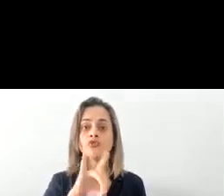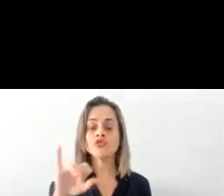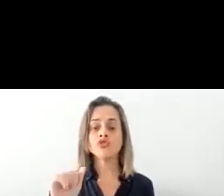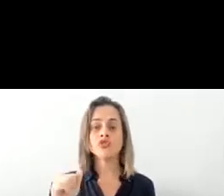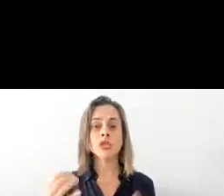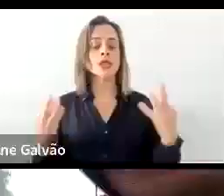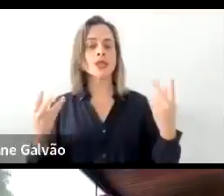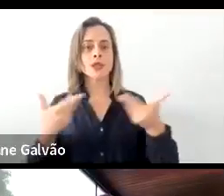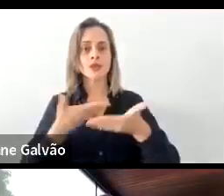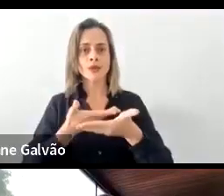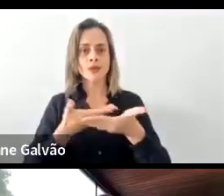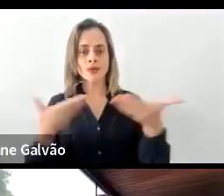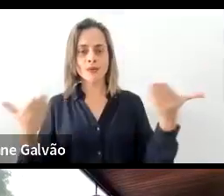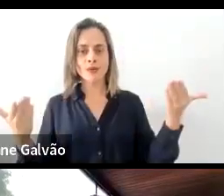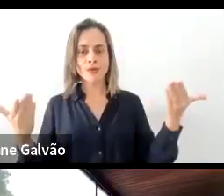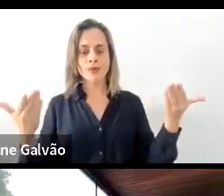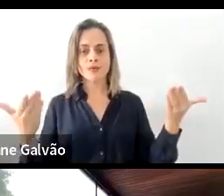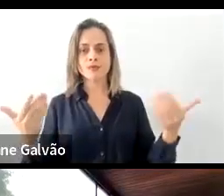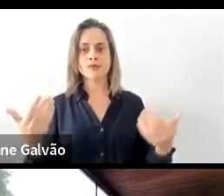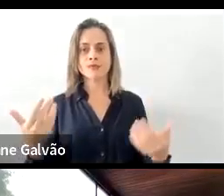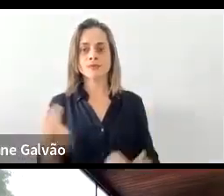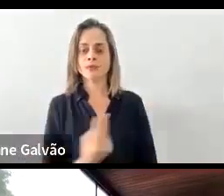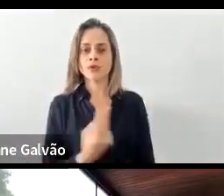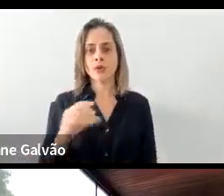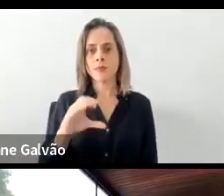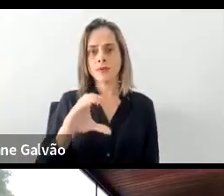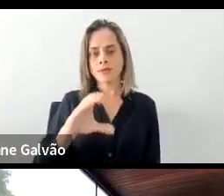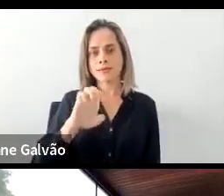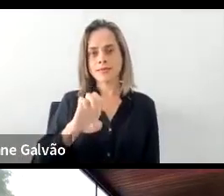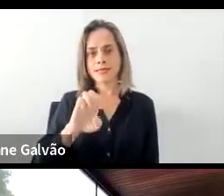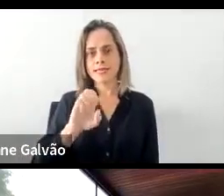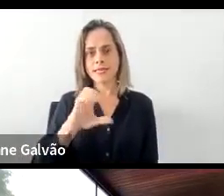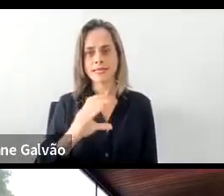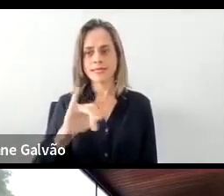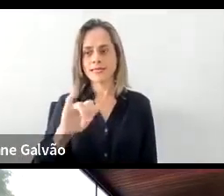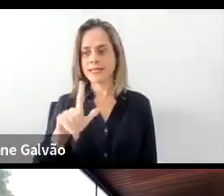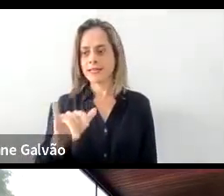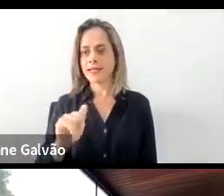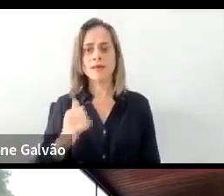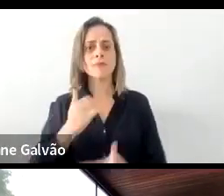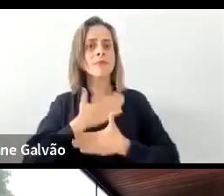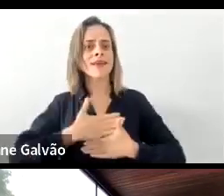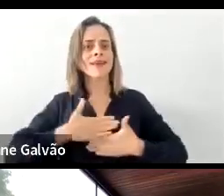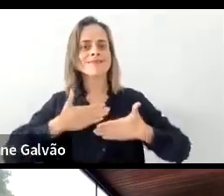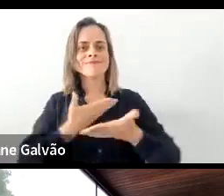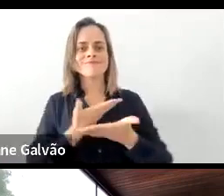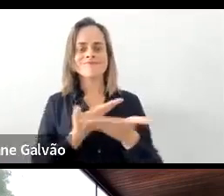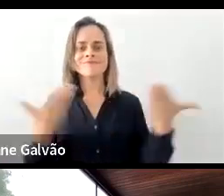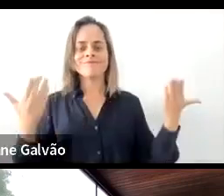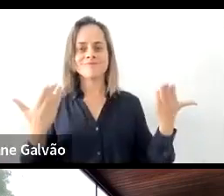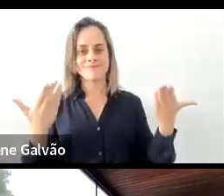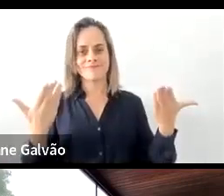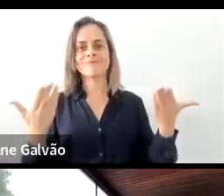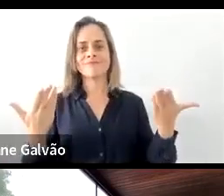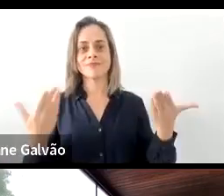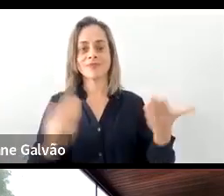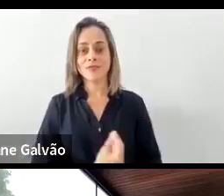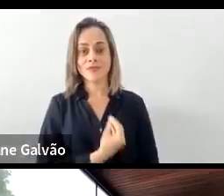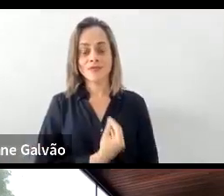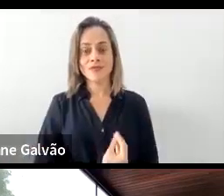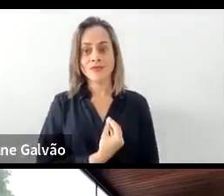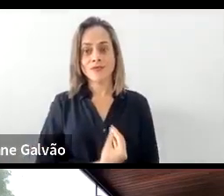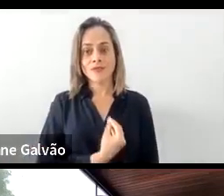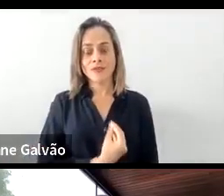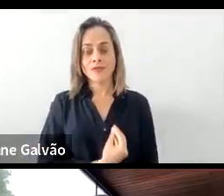Cecília Magalhães, from the Applied Linguistics and Language Studies Postgraduation Program of Pontifical